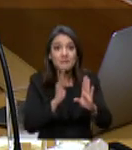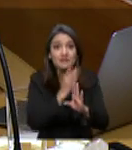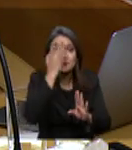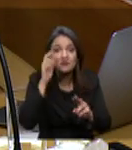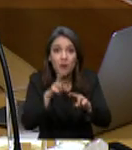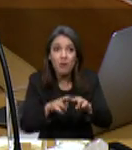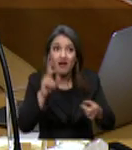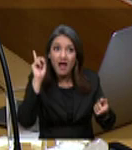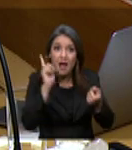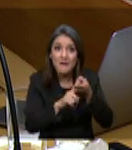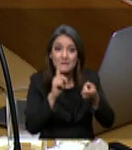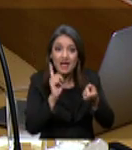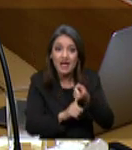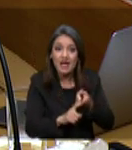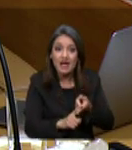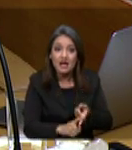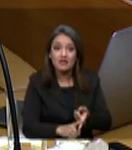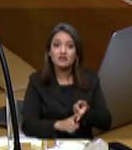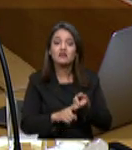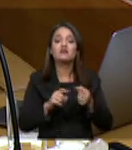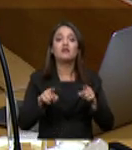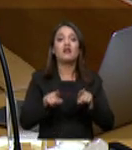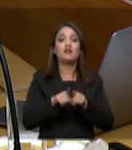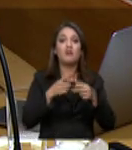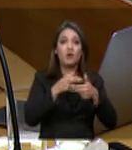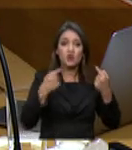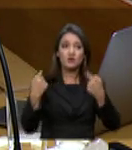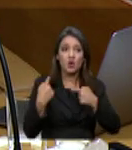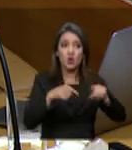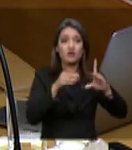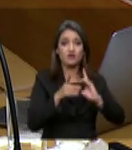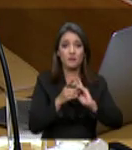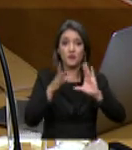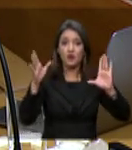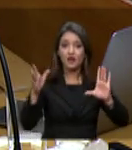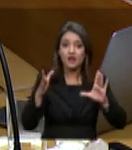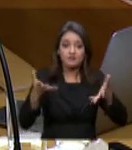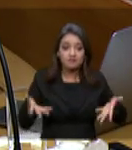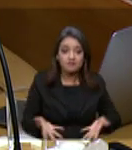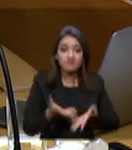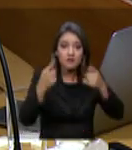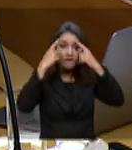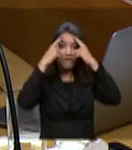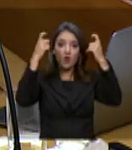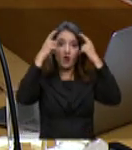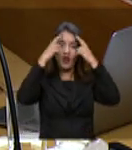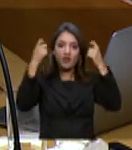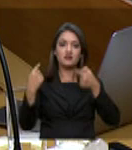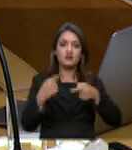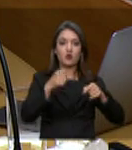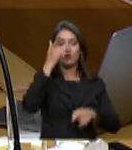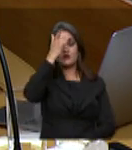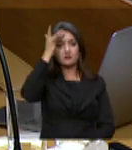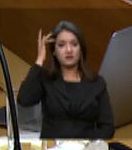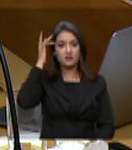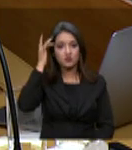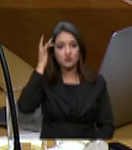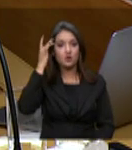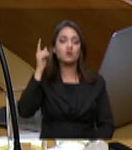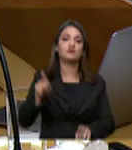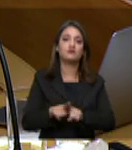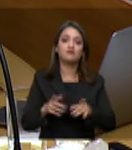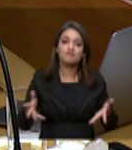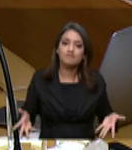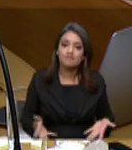por ameaças e atentados à democracia incitação à violência contra as pessoas e